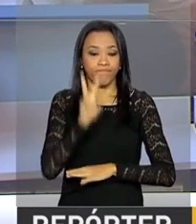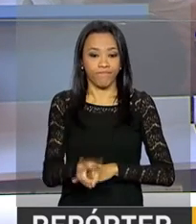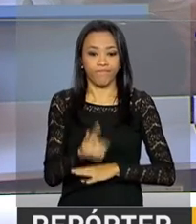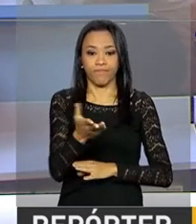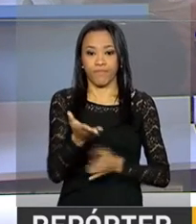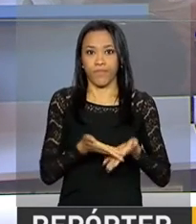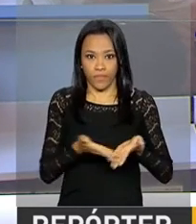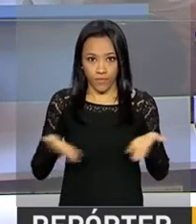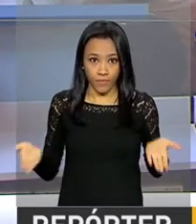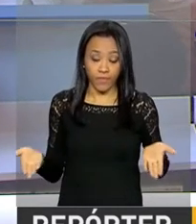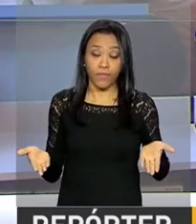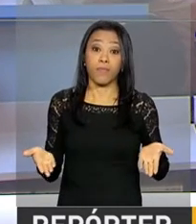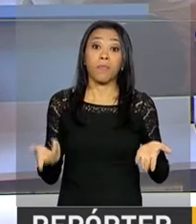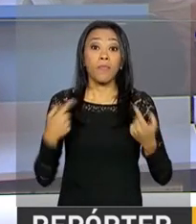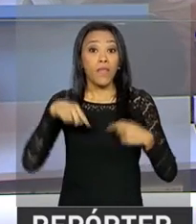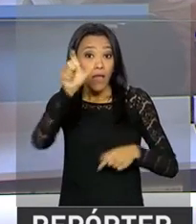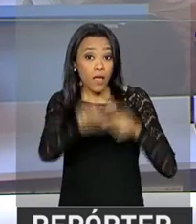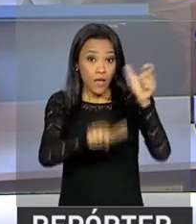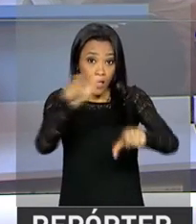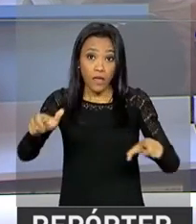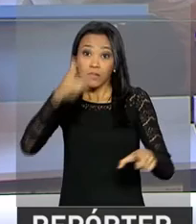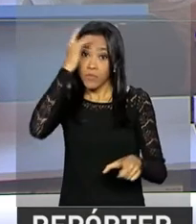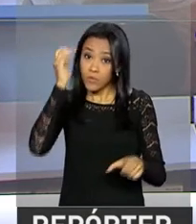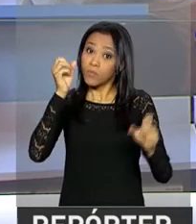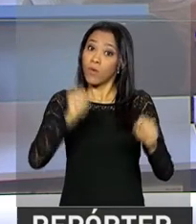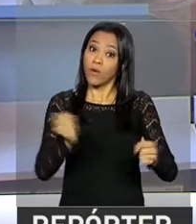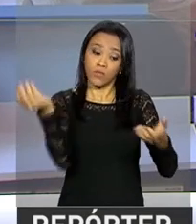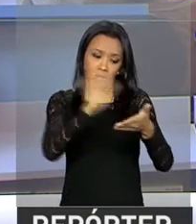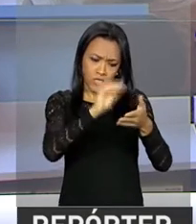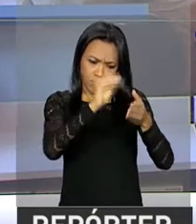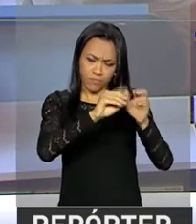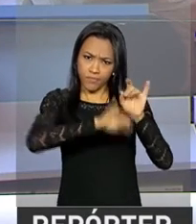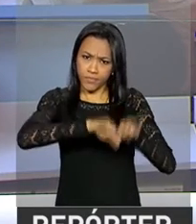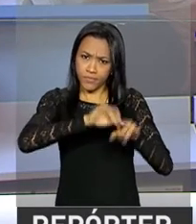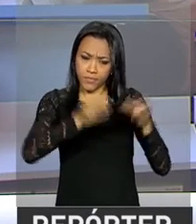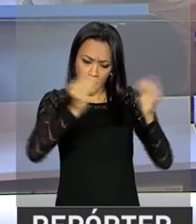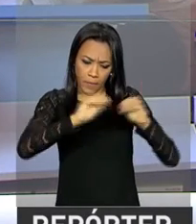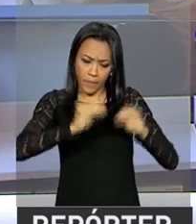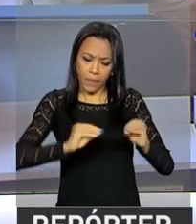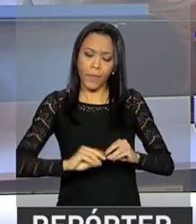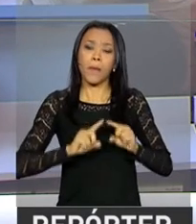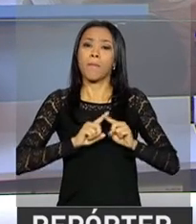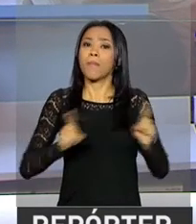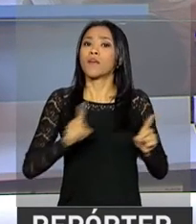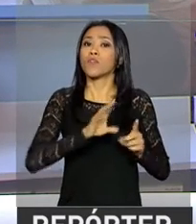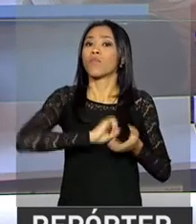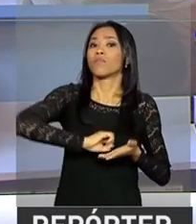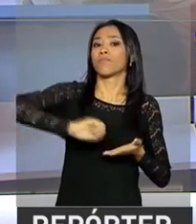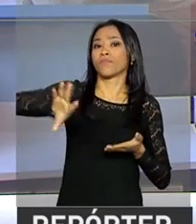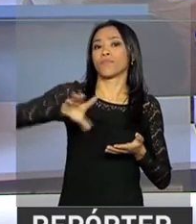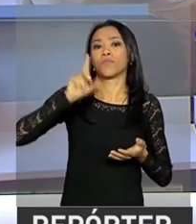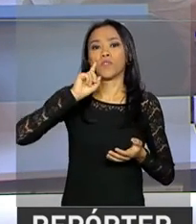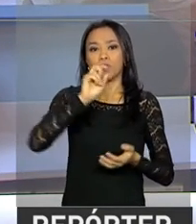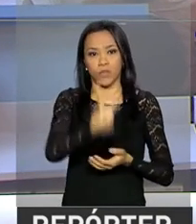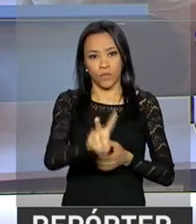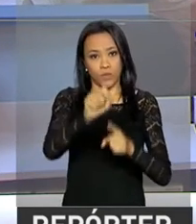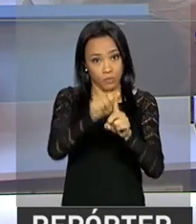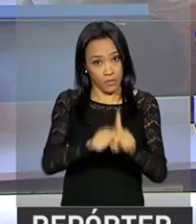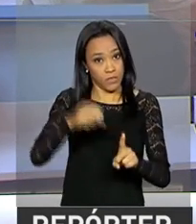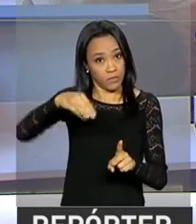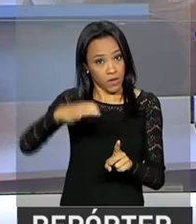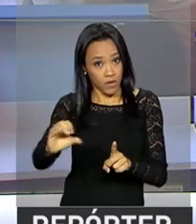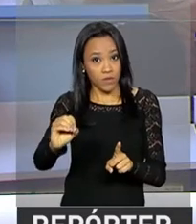receita.fazenda.gov.br o contribuinte pode preencher o documento mas a transmissão só começa no dia 2 de março